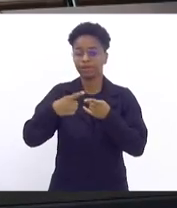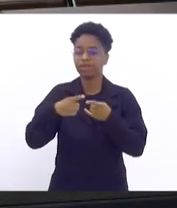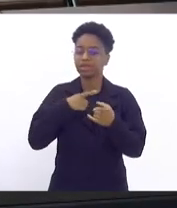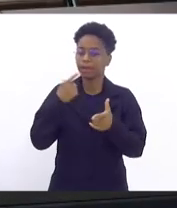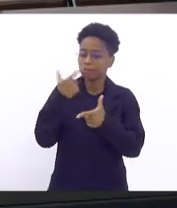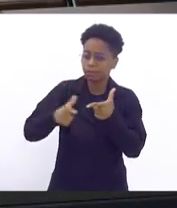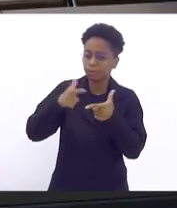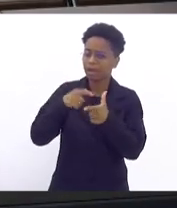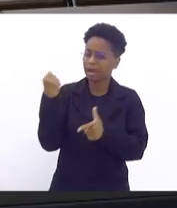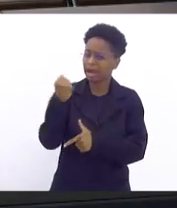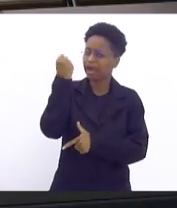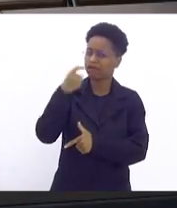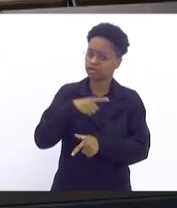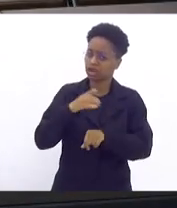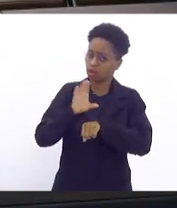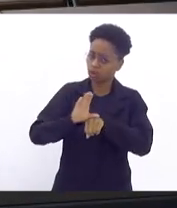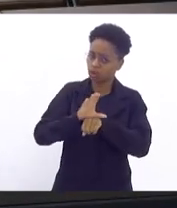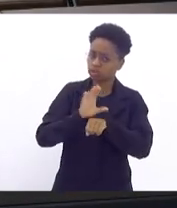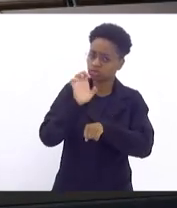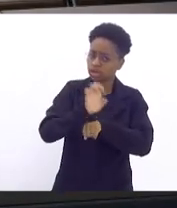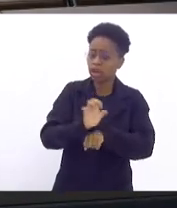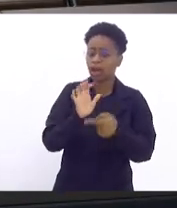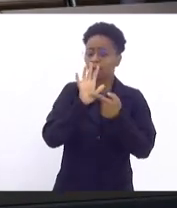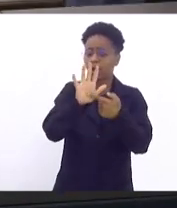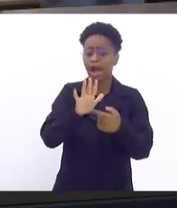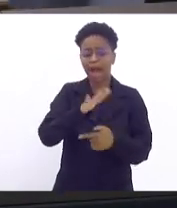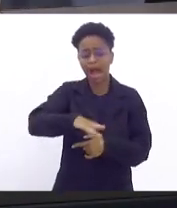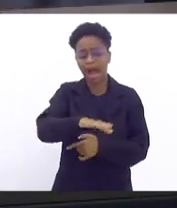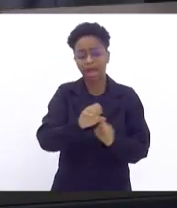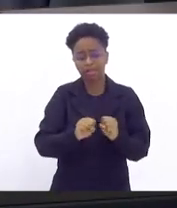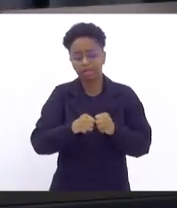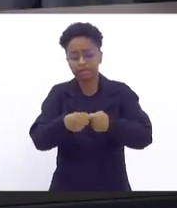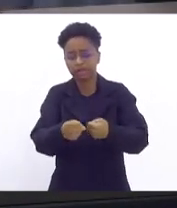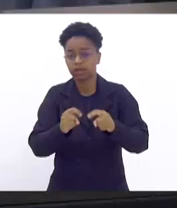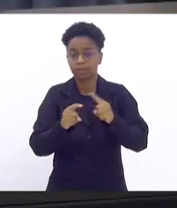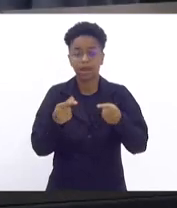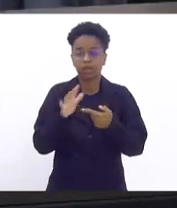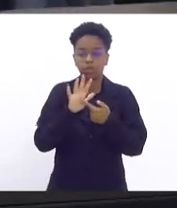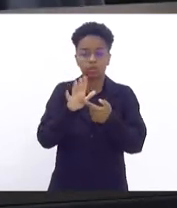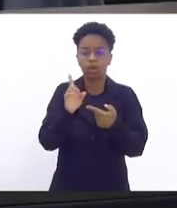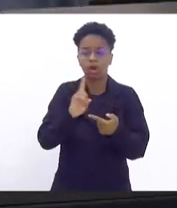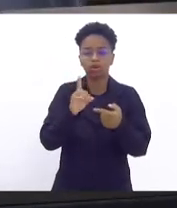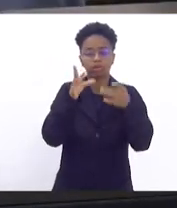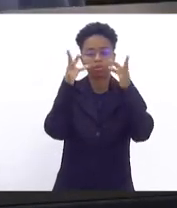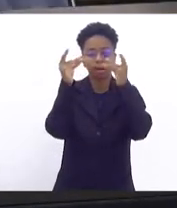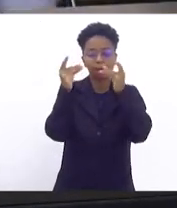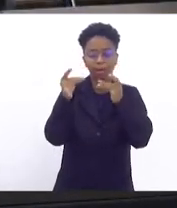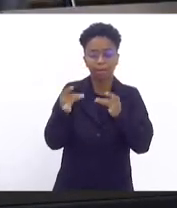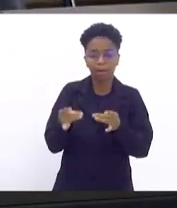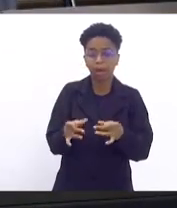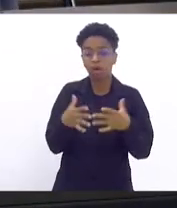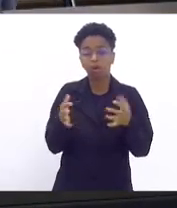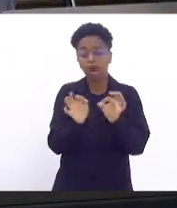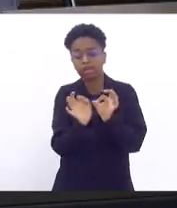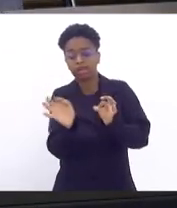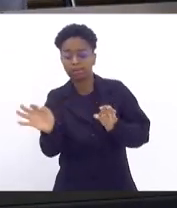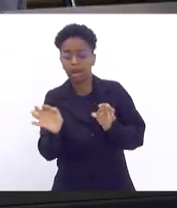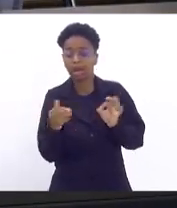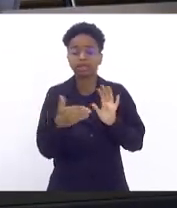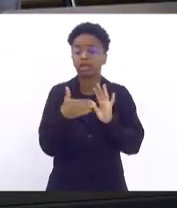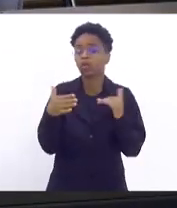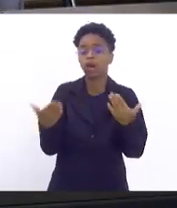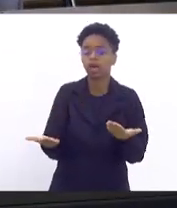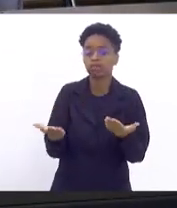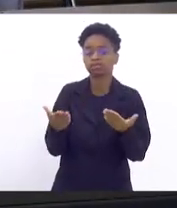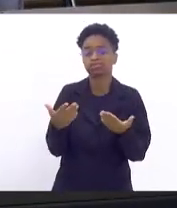tá na constituição que essas áreas estão defendidas mas como não tá especificado que tamanho até quando etc